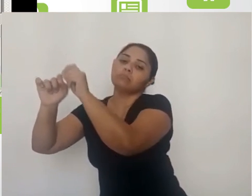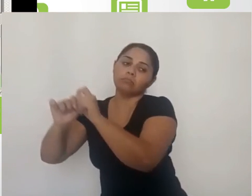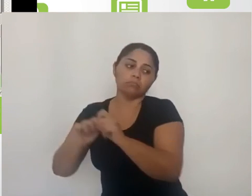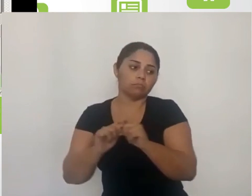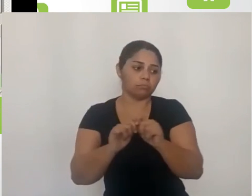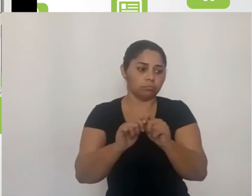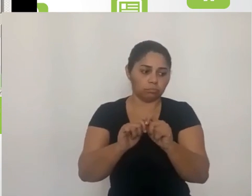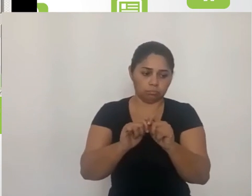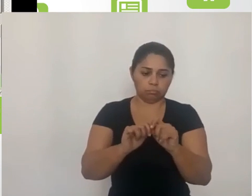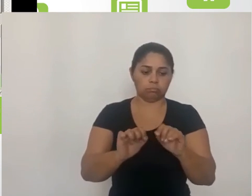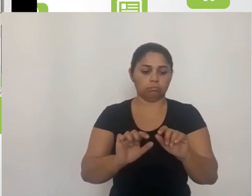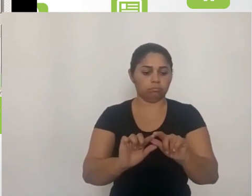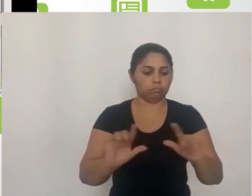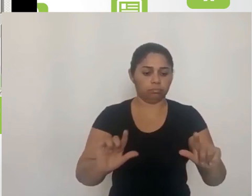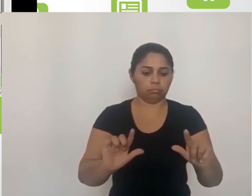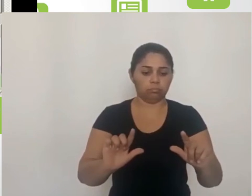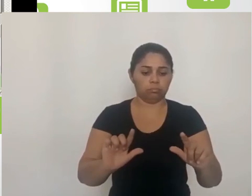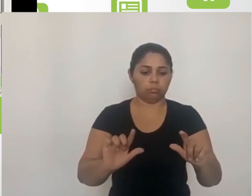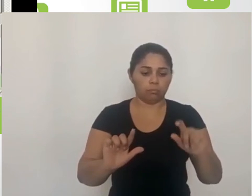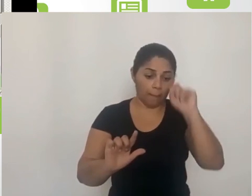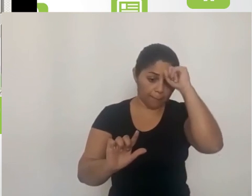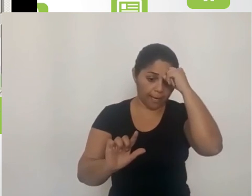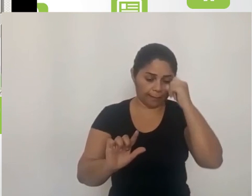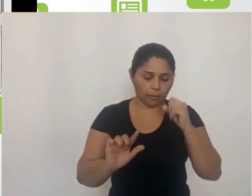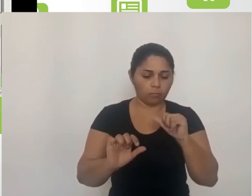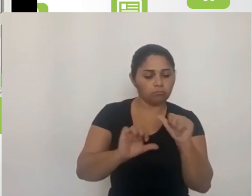E dou um OK.